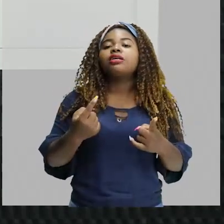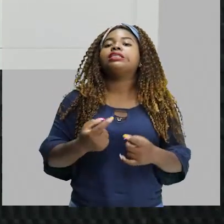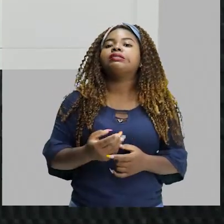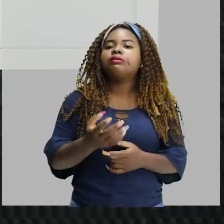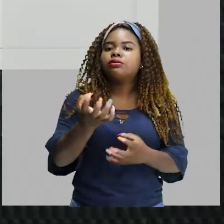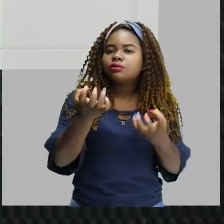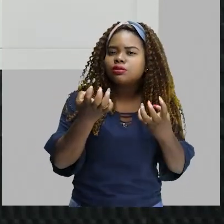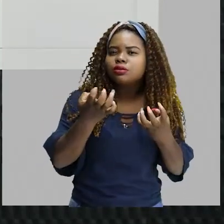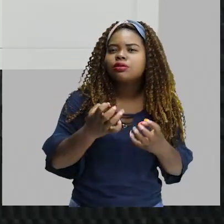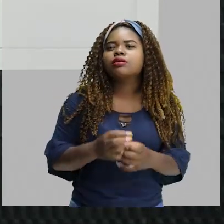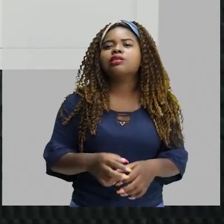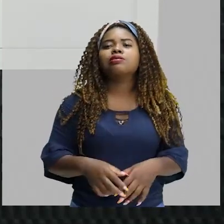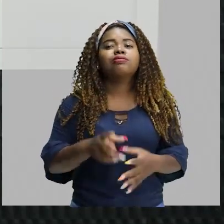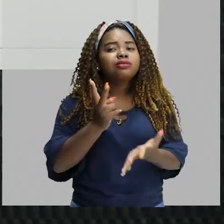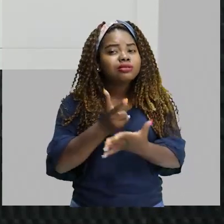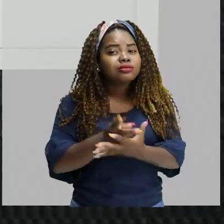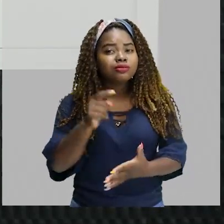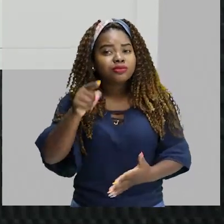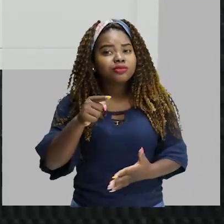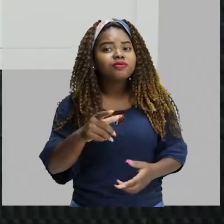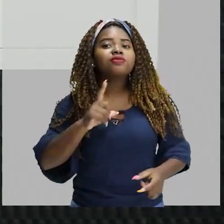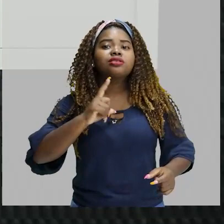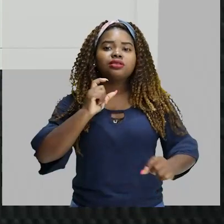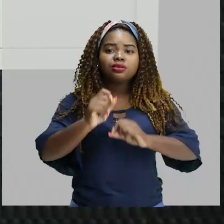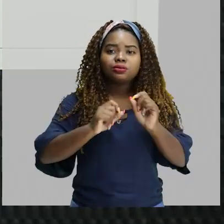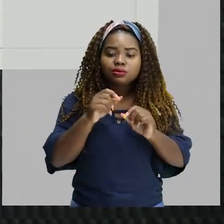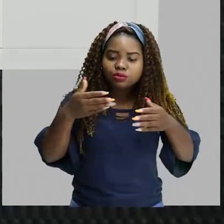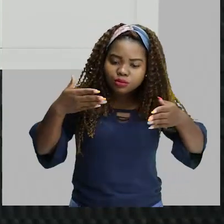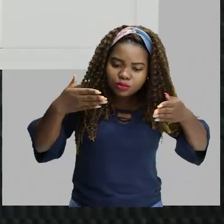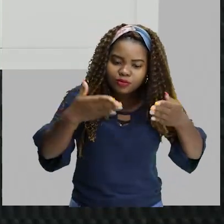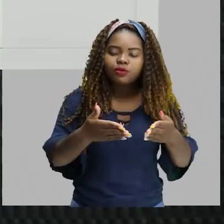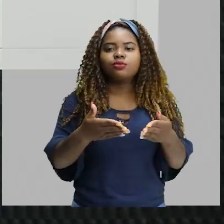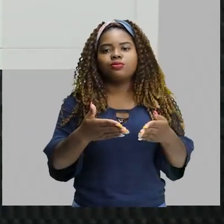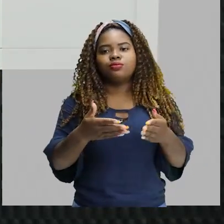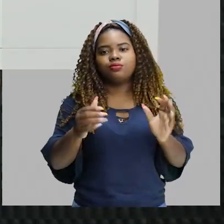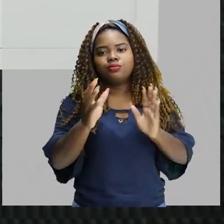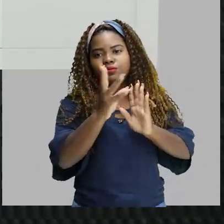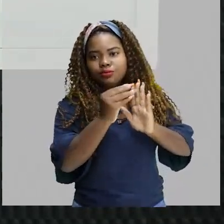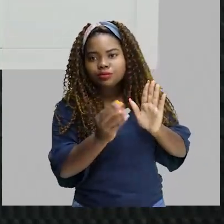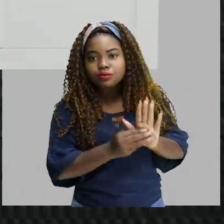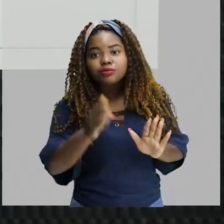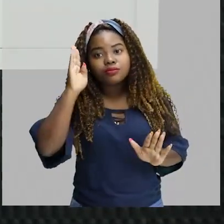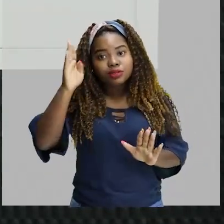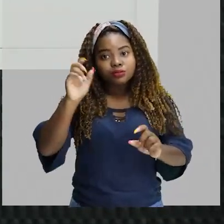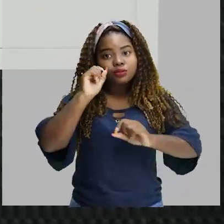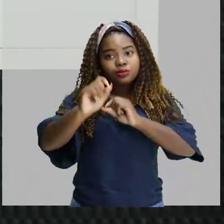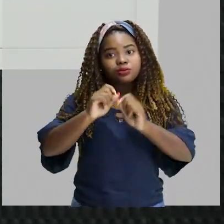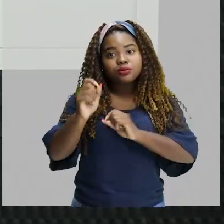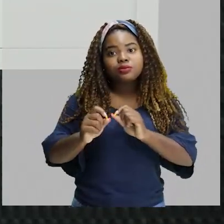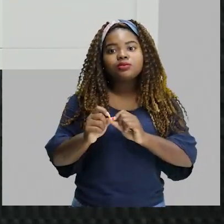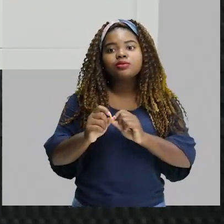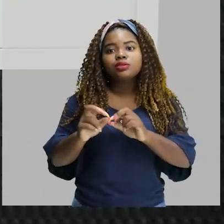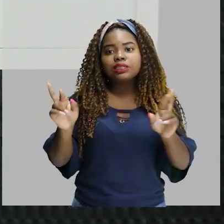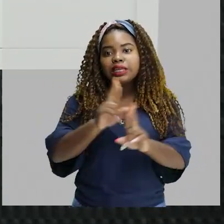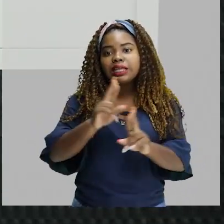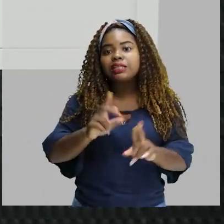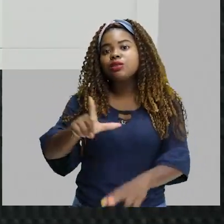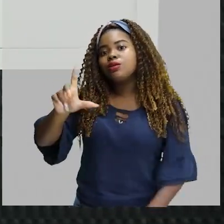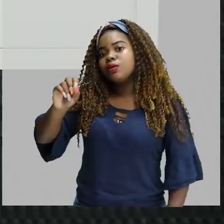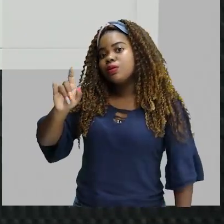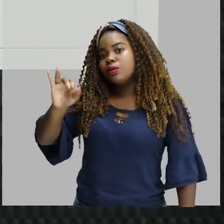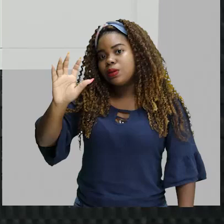porque a concentração é básica para o nosso conteúdo, tá certo? Principalmente quando o nosso conteúdo trata-se da lógica